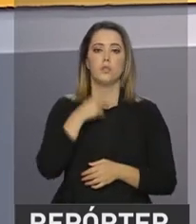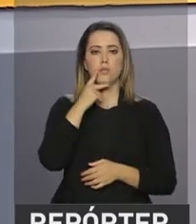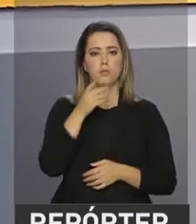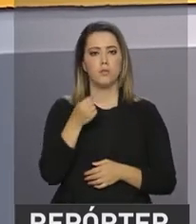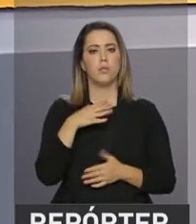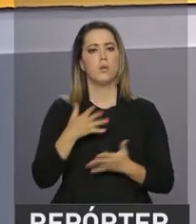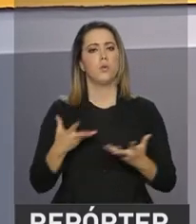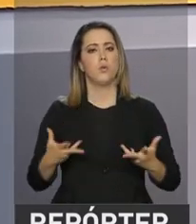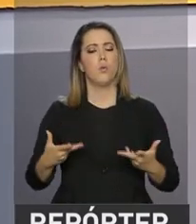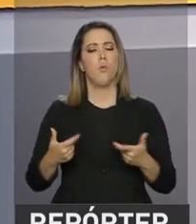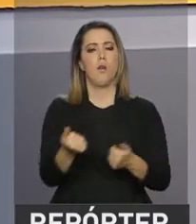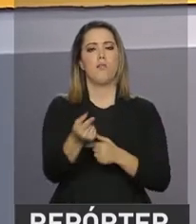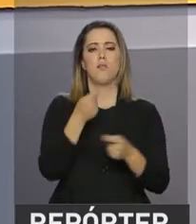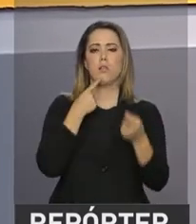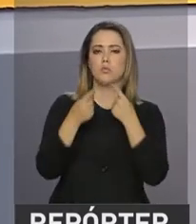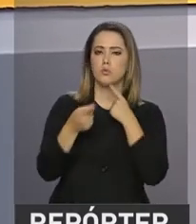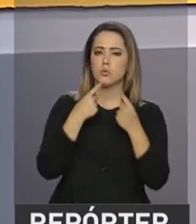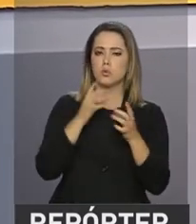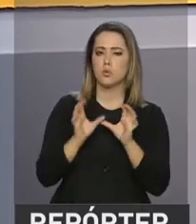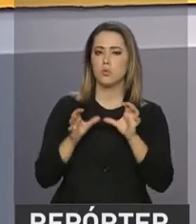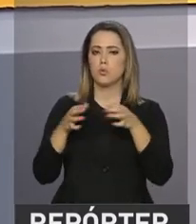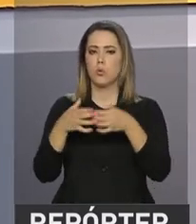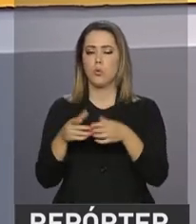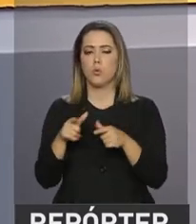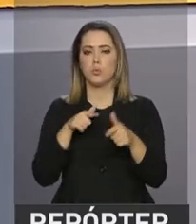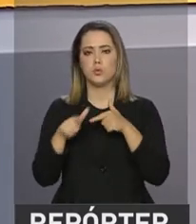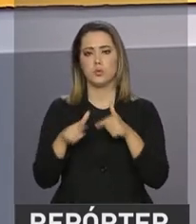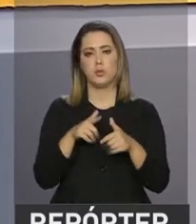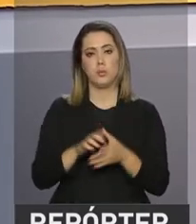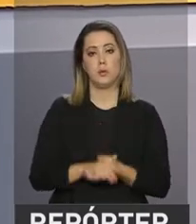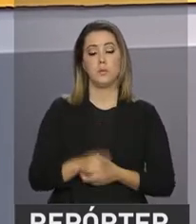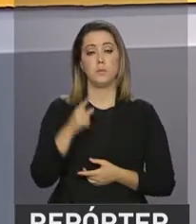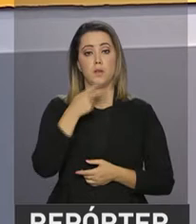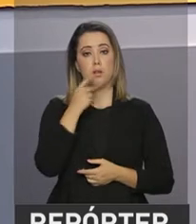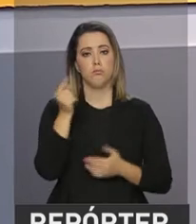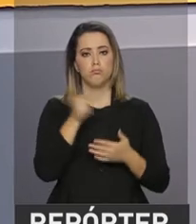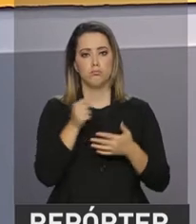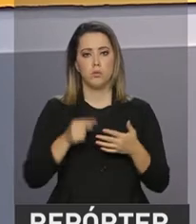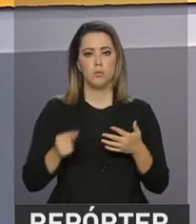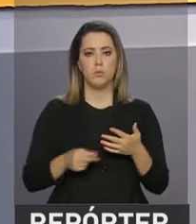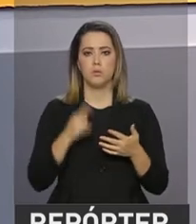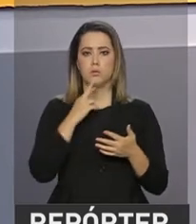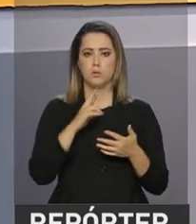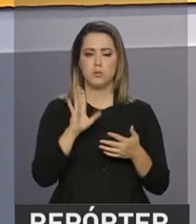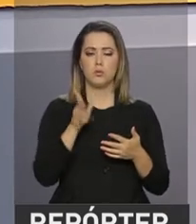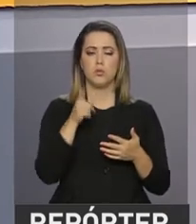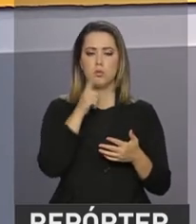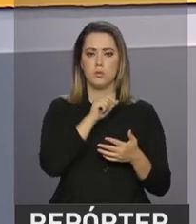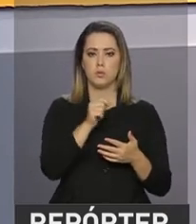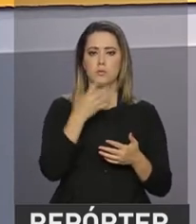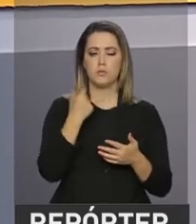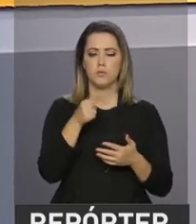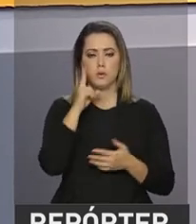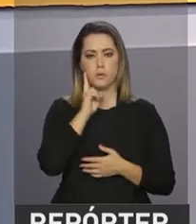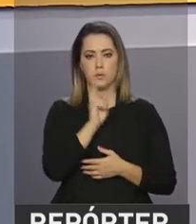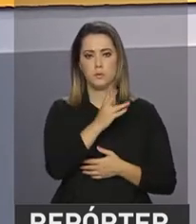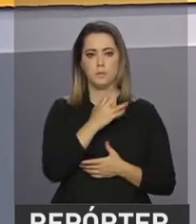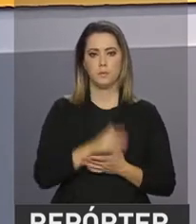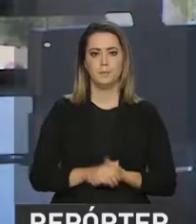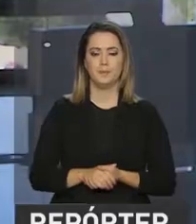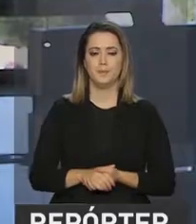elogiou a qualidade de interlocução nos grupos de trabalho. Ele enumerou alguns resultados já alcançados. Vamos ouvir.